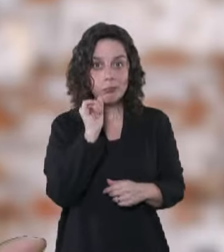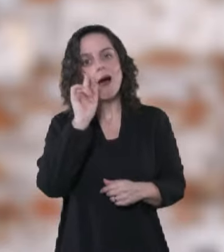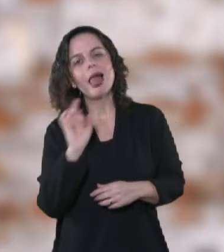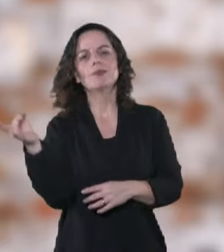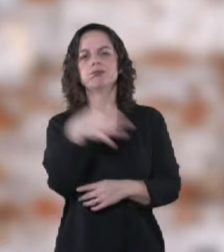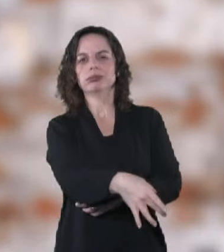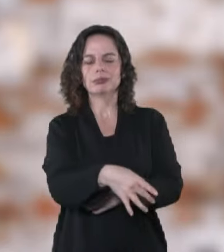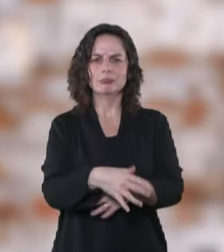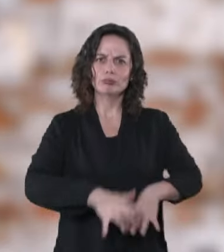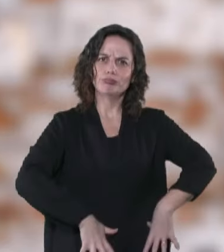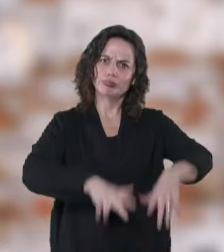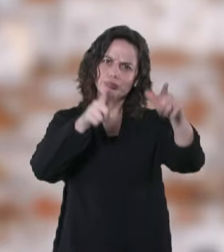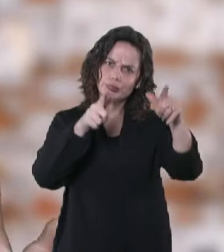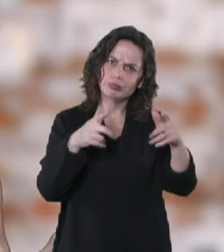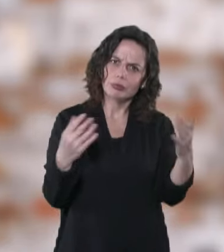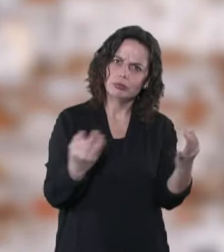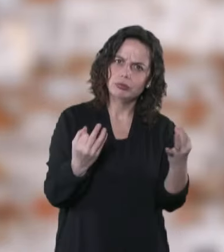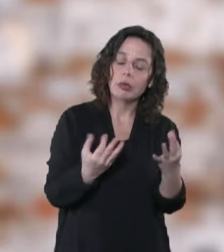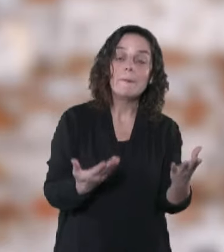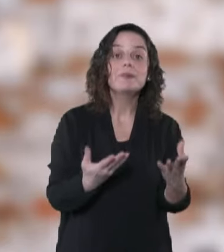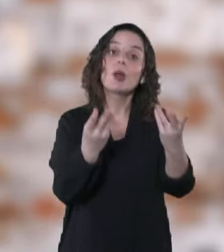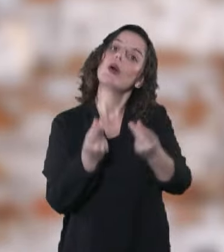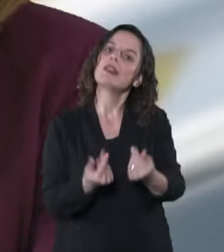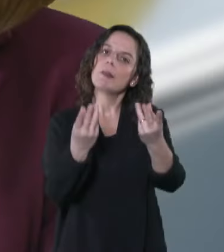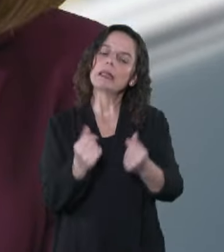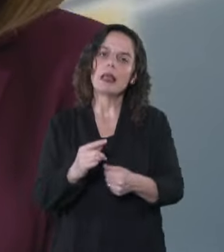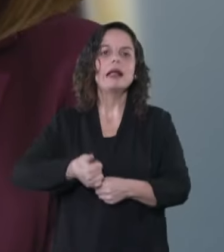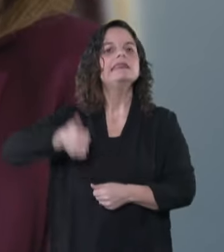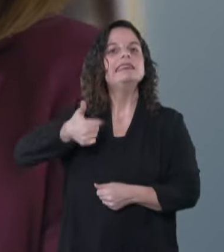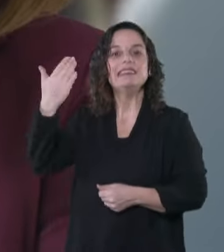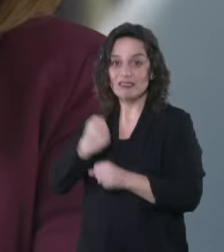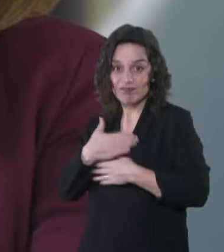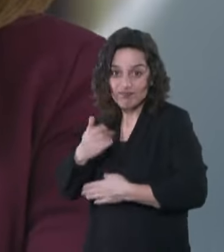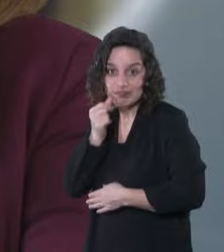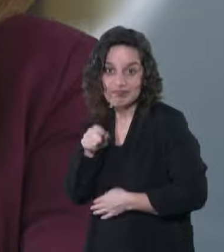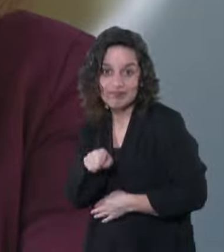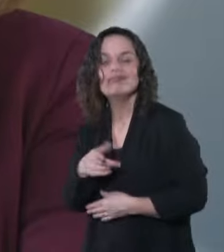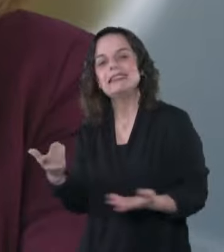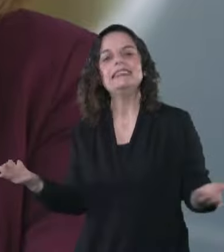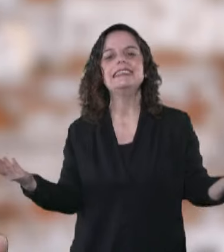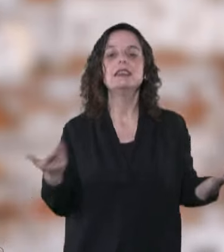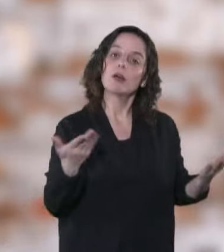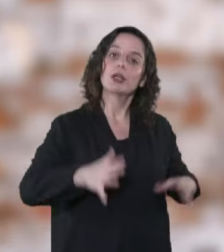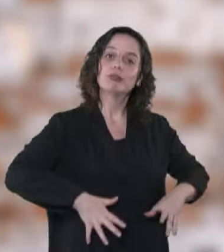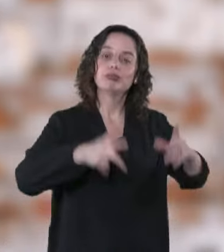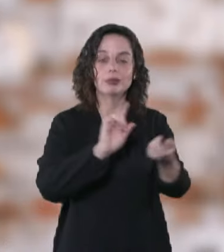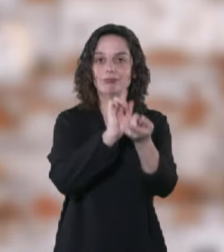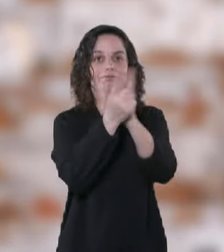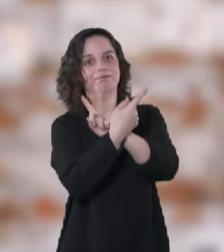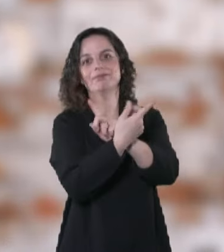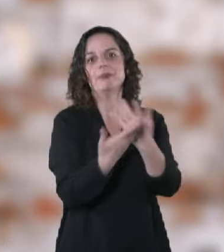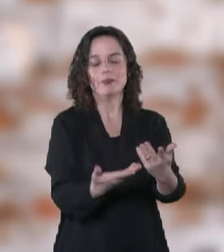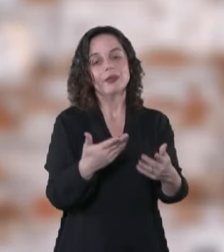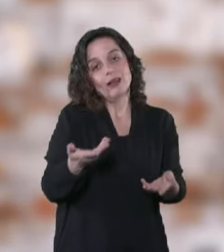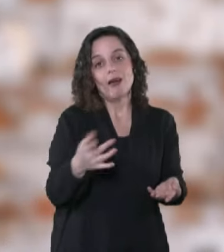isto tem evoluído neste sentido. A contabilidade era essencialmente uma profissão de homens, não é? E tem evoluído no sentido contrário, em que